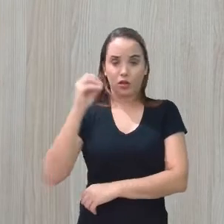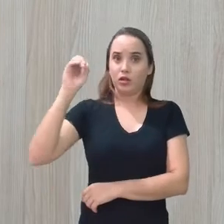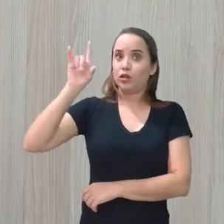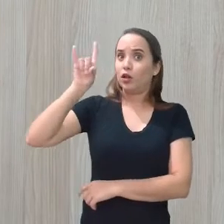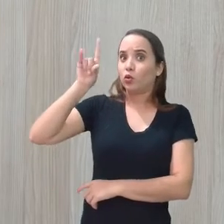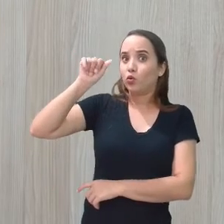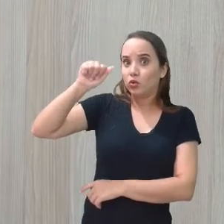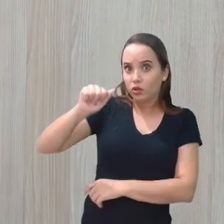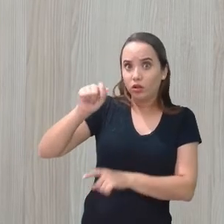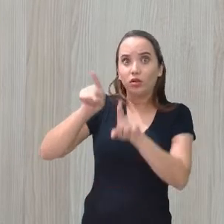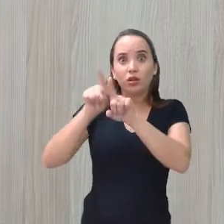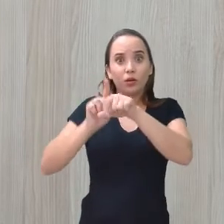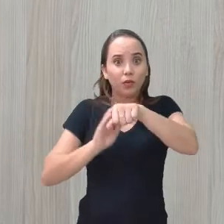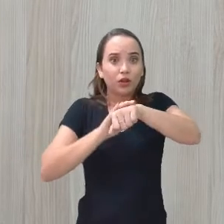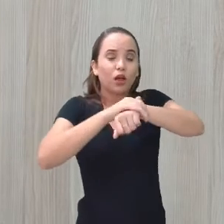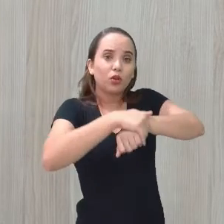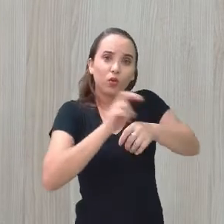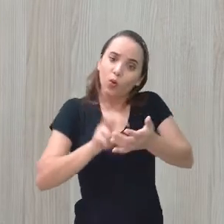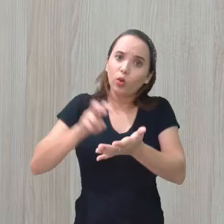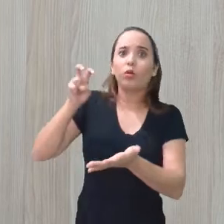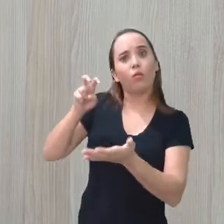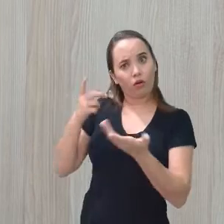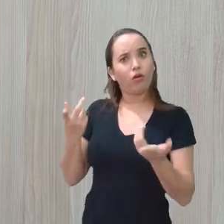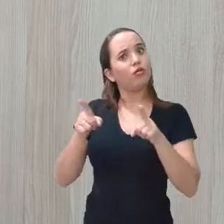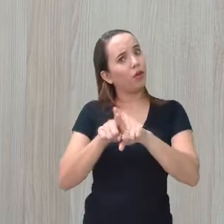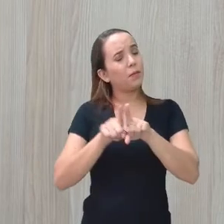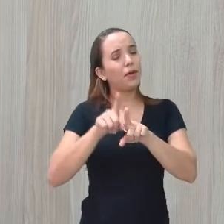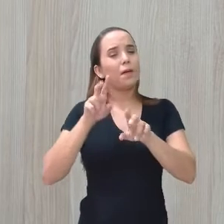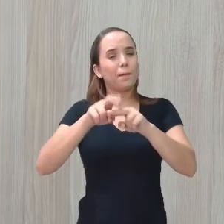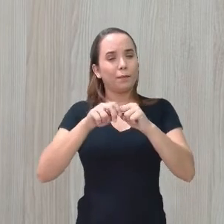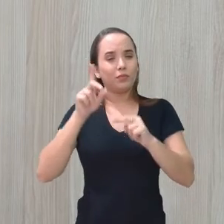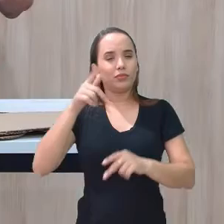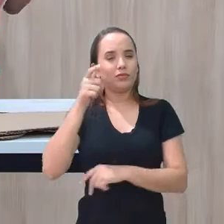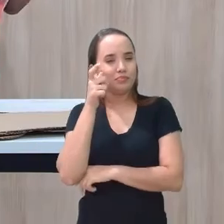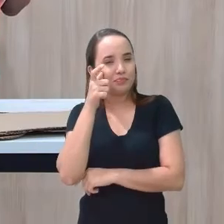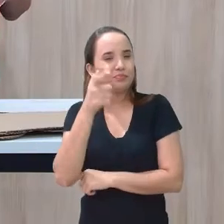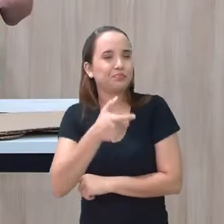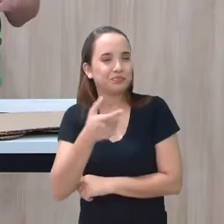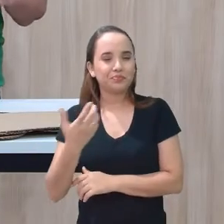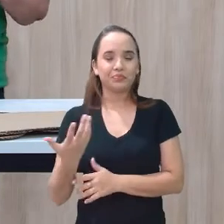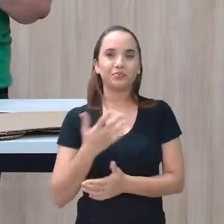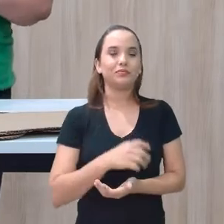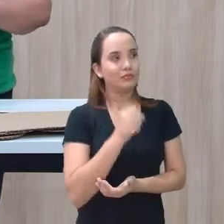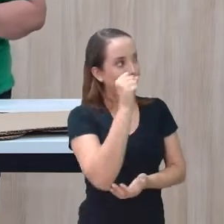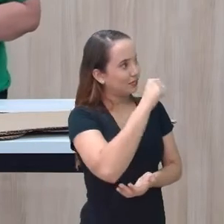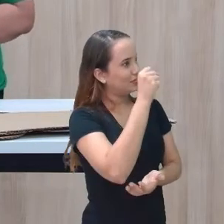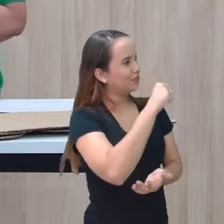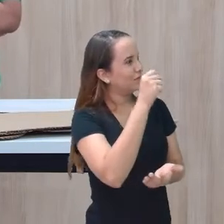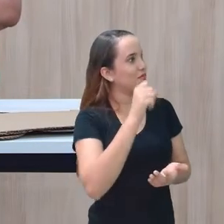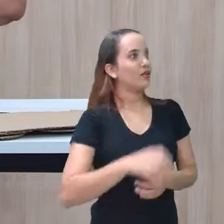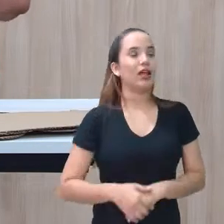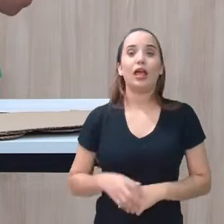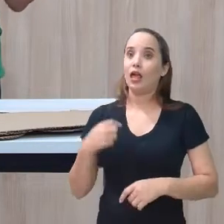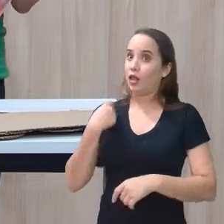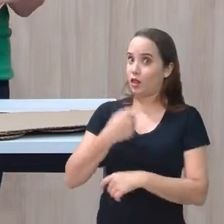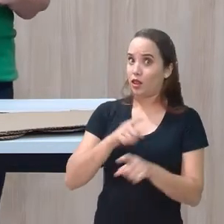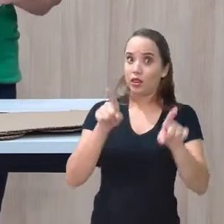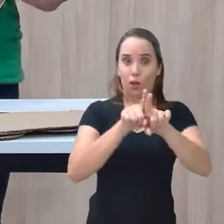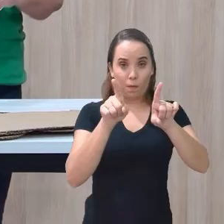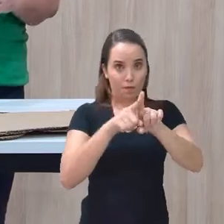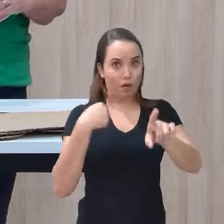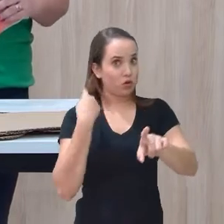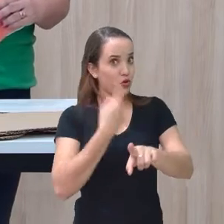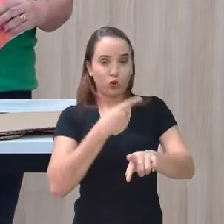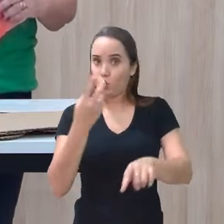também da noite. Então, é bem interessante. Pois é, professora Cláudia, e a gente não pode esquecer de dizer, né, em relação à noite, né,